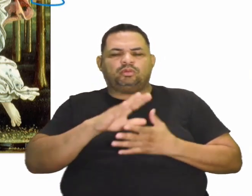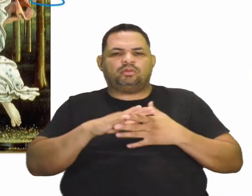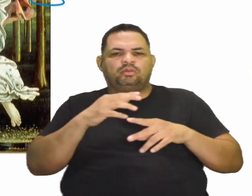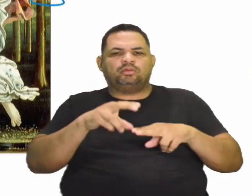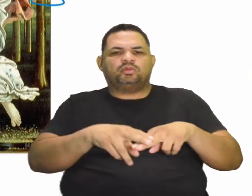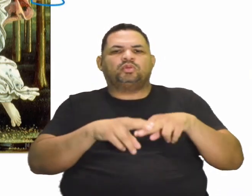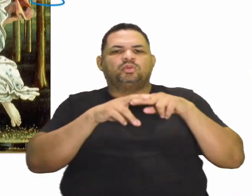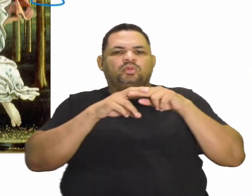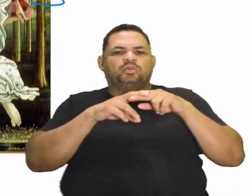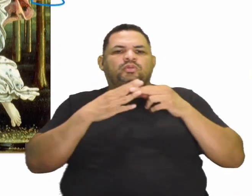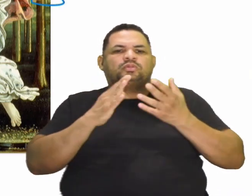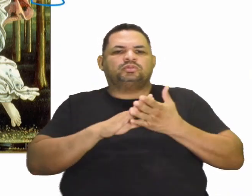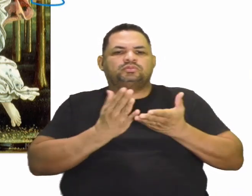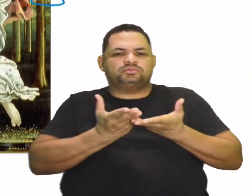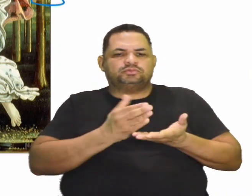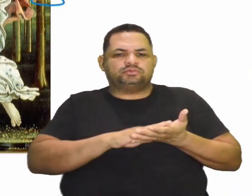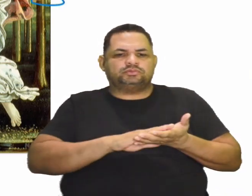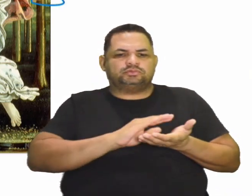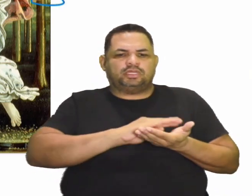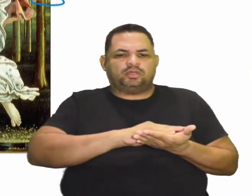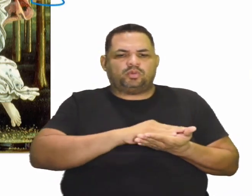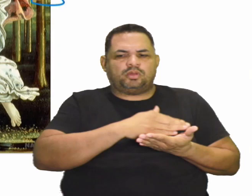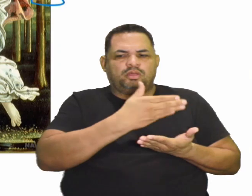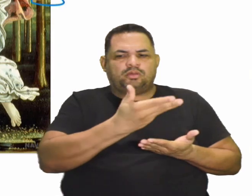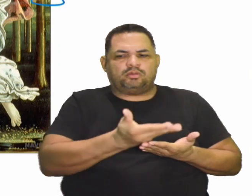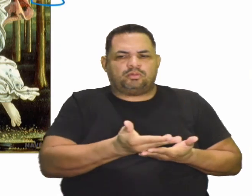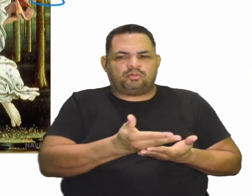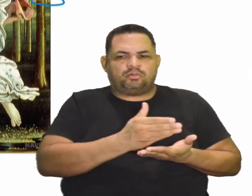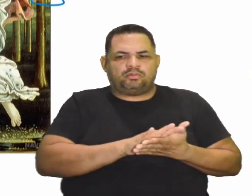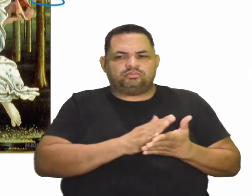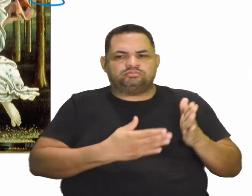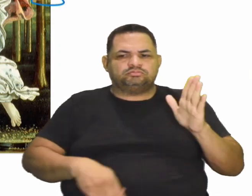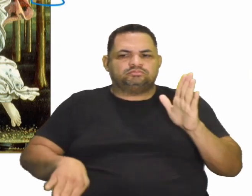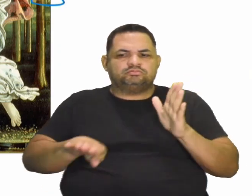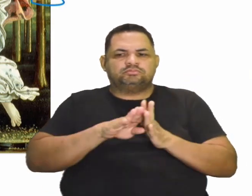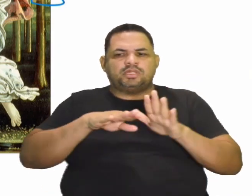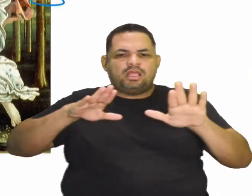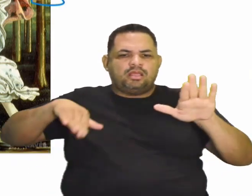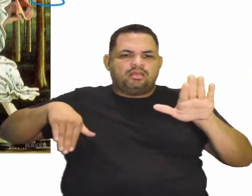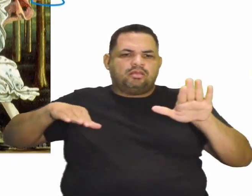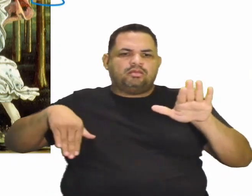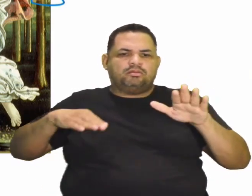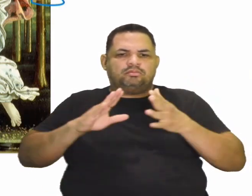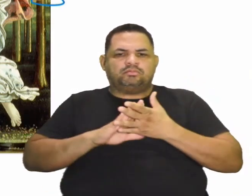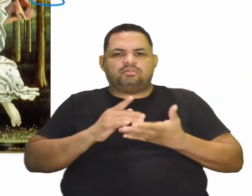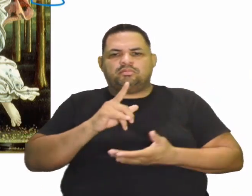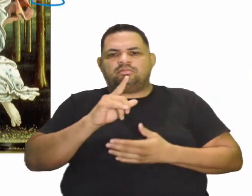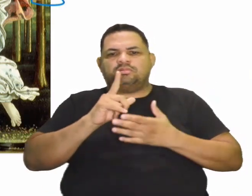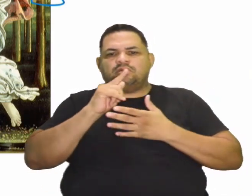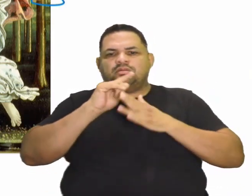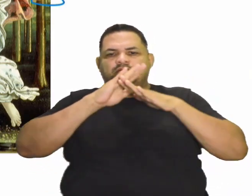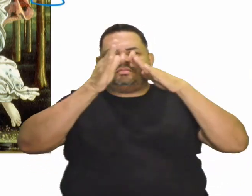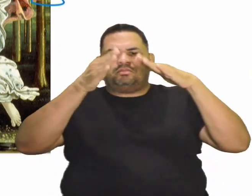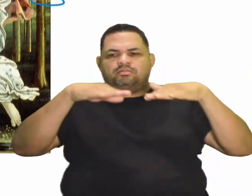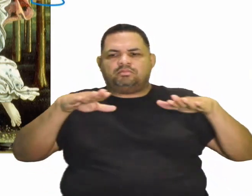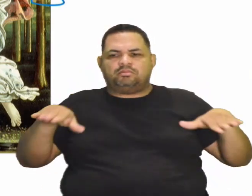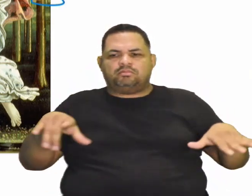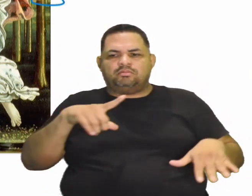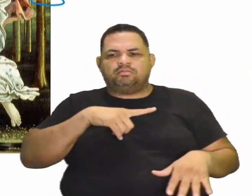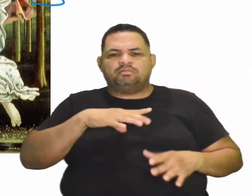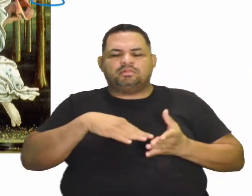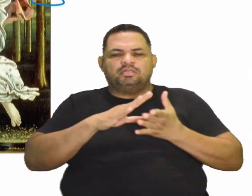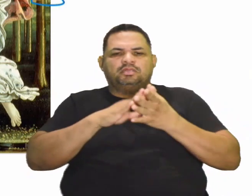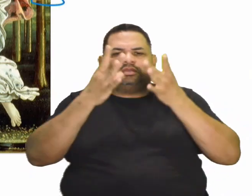aqui numa concha, chegando aí à praia, né, à margem aí do mar, né. Então, tem muitos detalhes que poderíamos